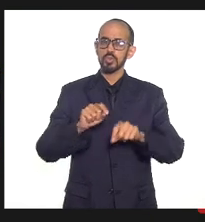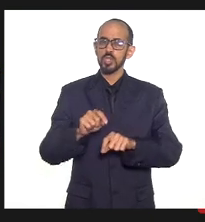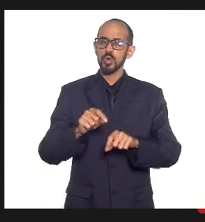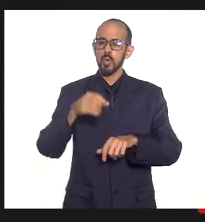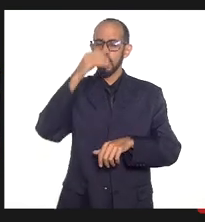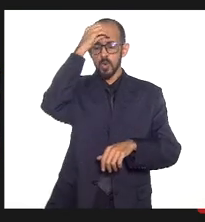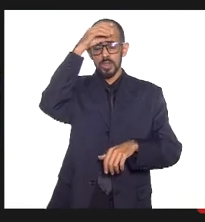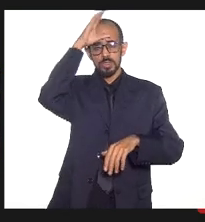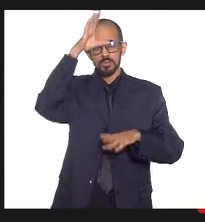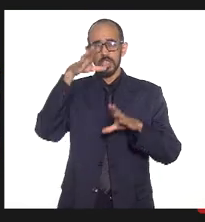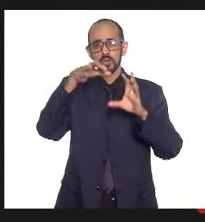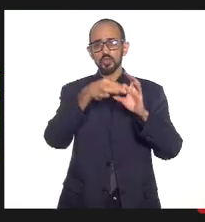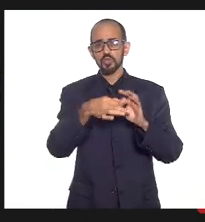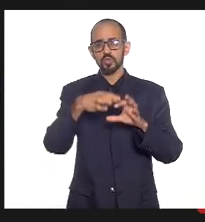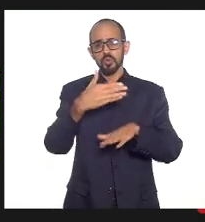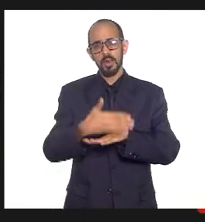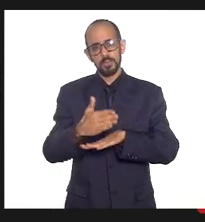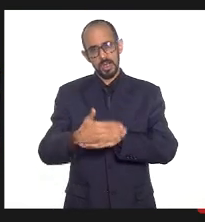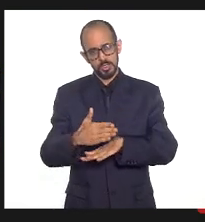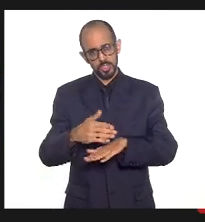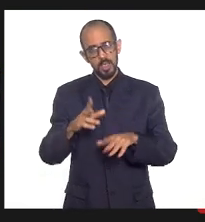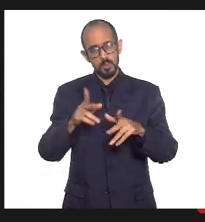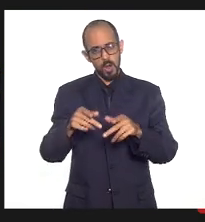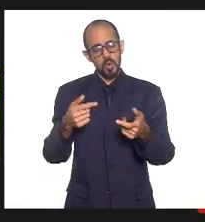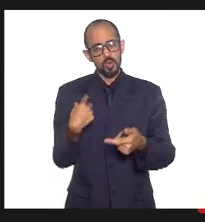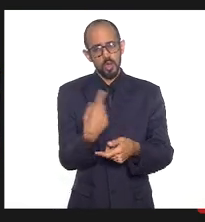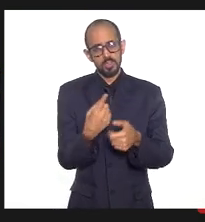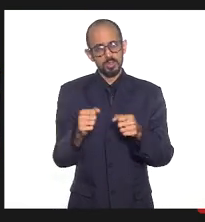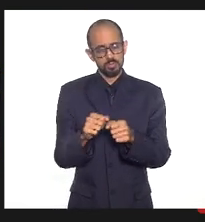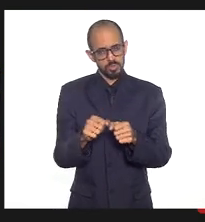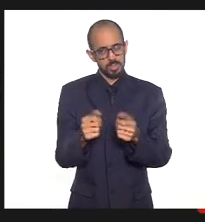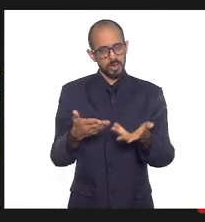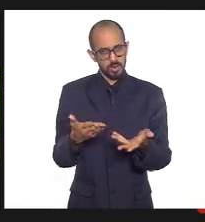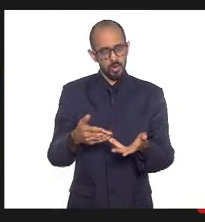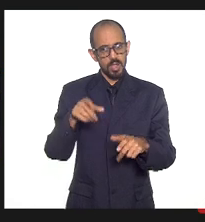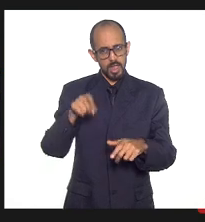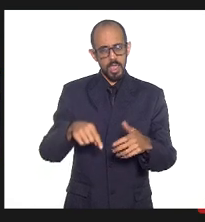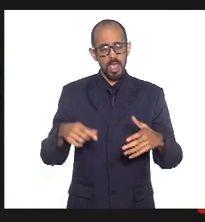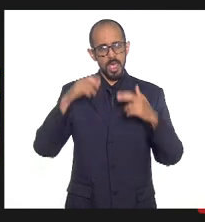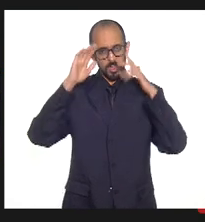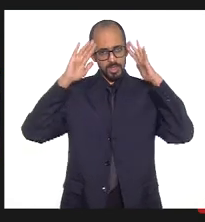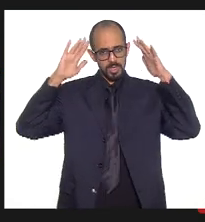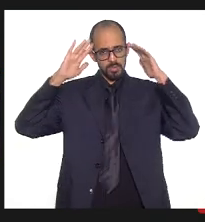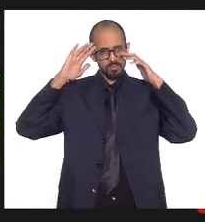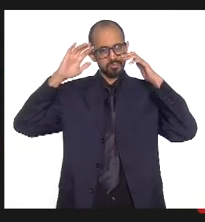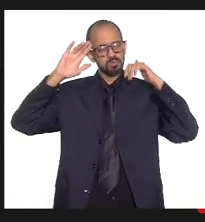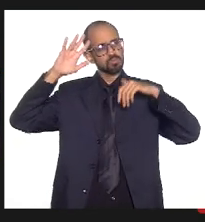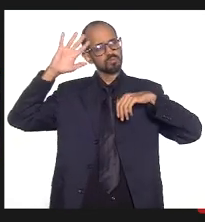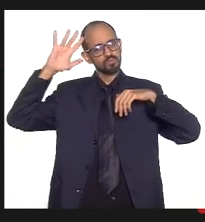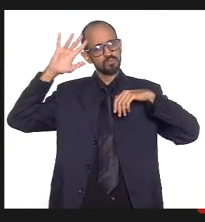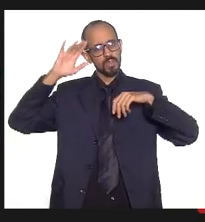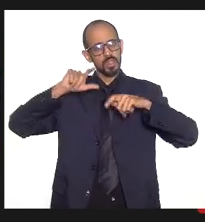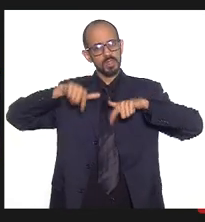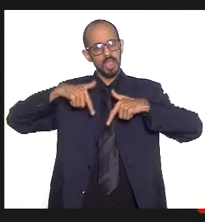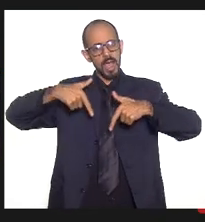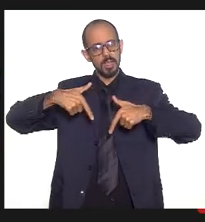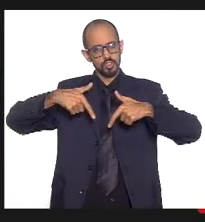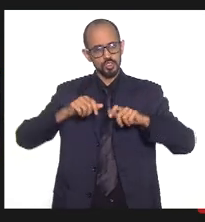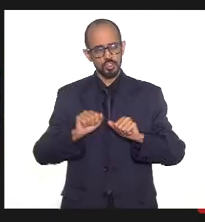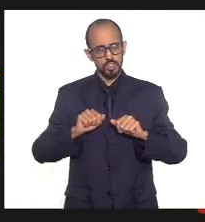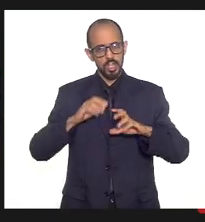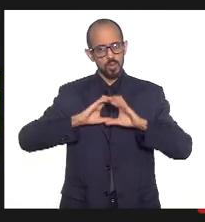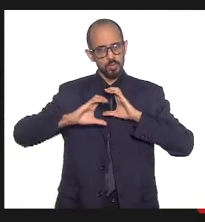isso que nós estamos fazendo agora. É a intelectualidade orgânica que pensa e age. E a comunicação atrai